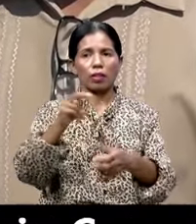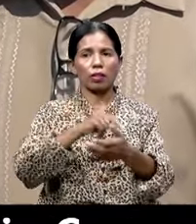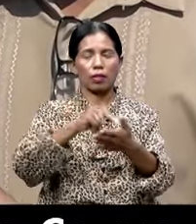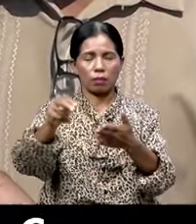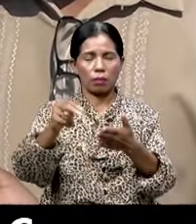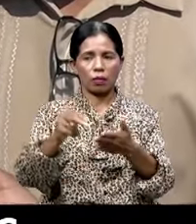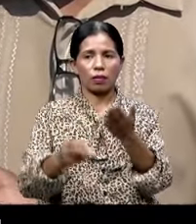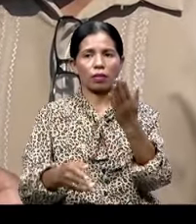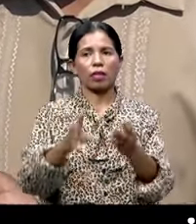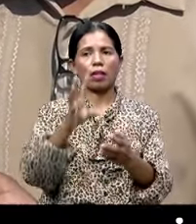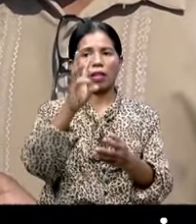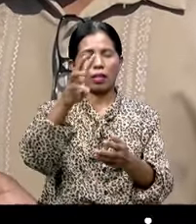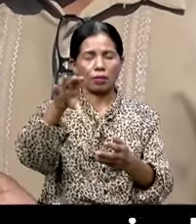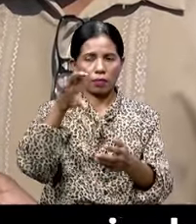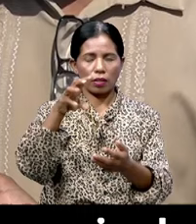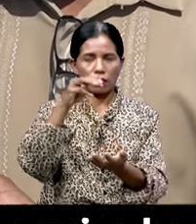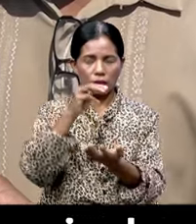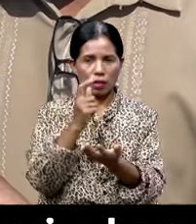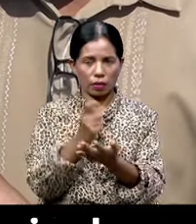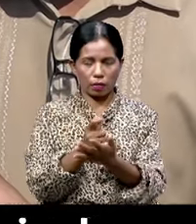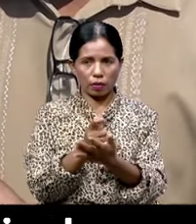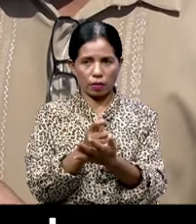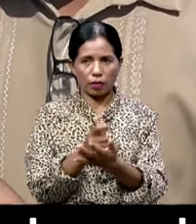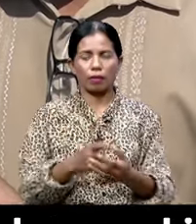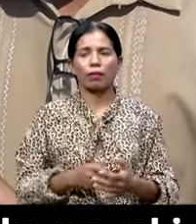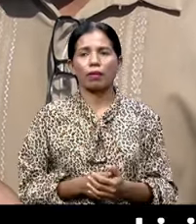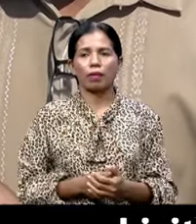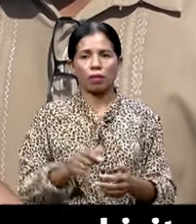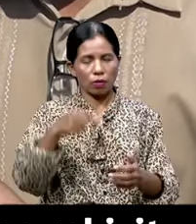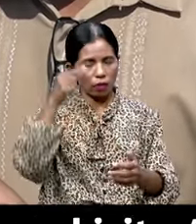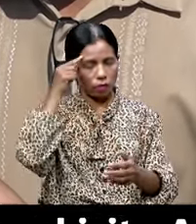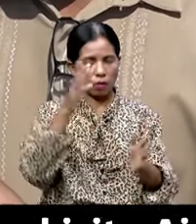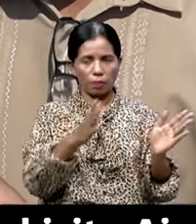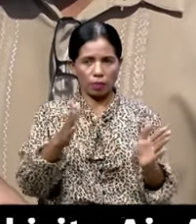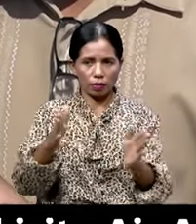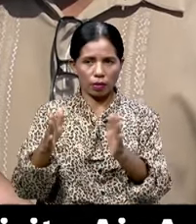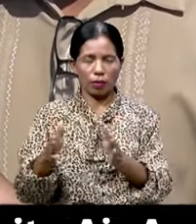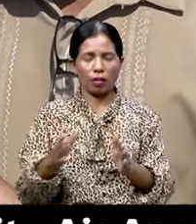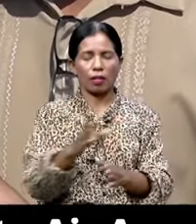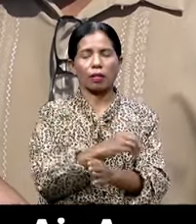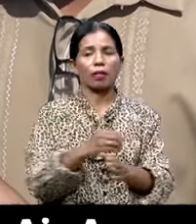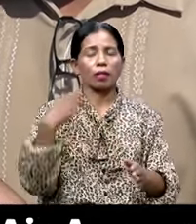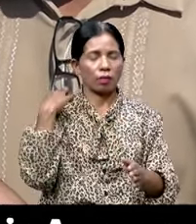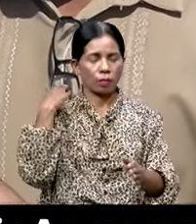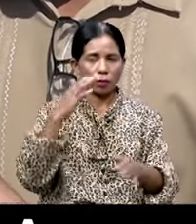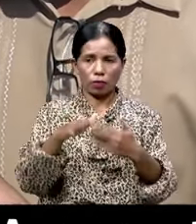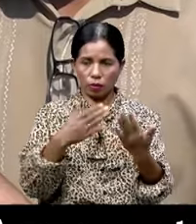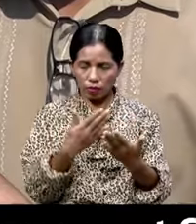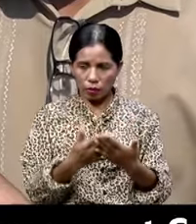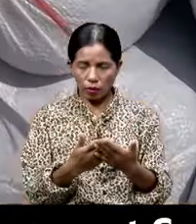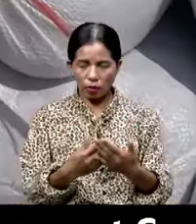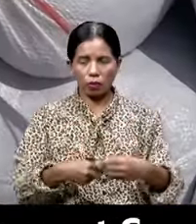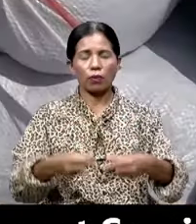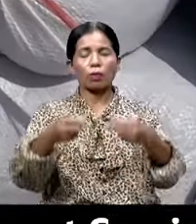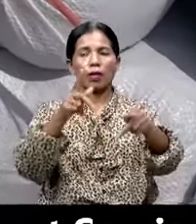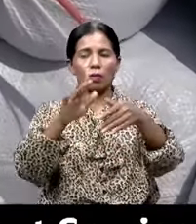ne, 600 mil. Nebe a caracter se o governo prepara na camisola sira ne, a tu ba Sarani Sira,